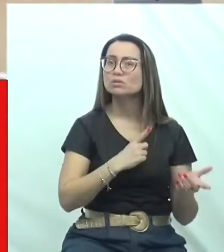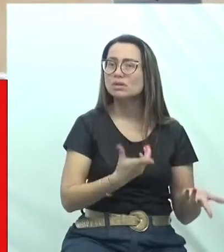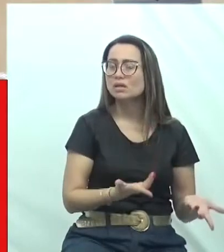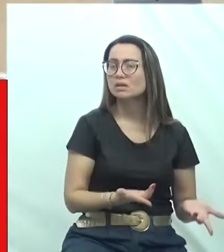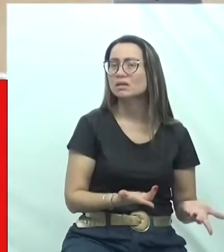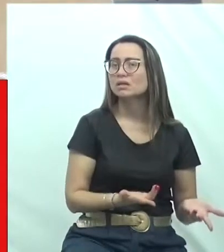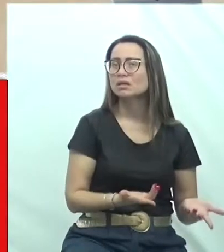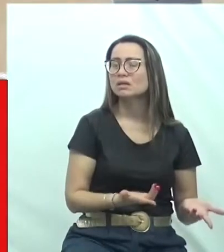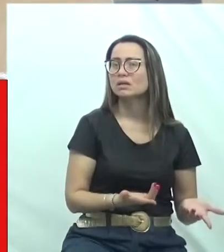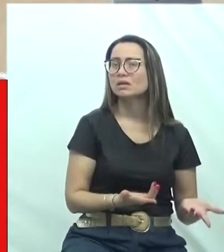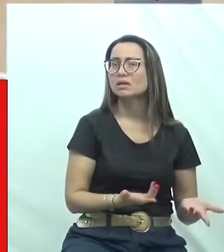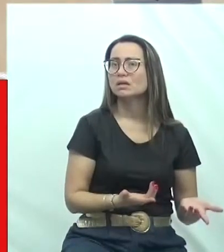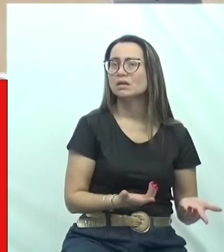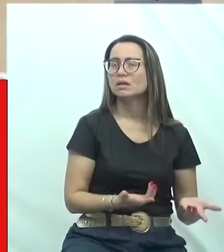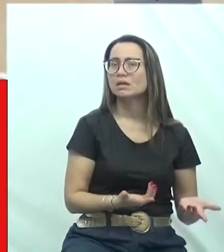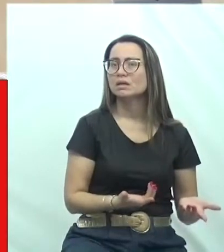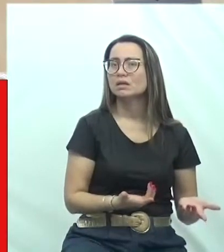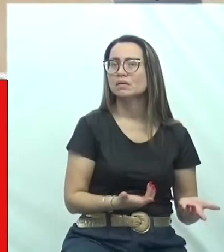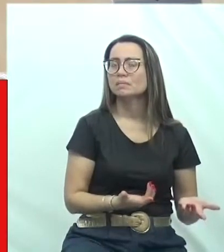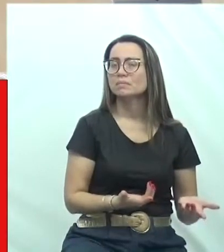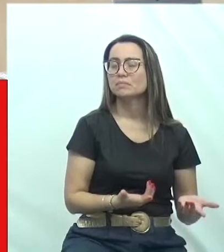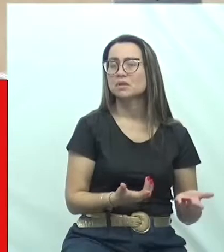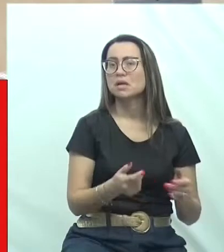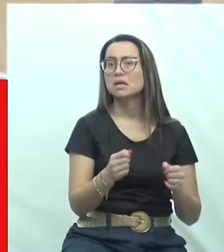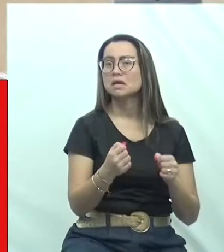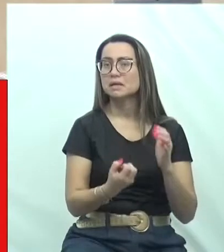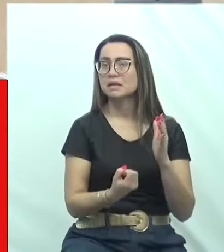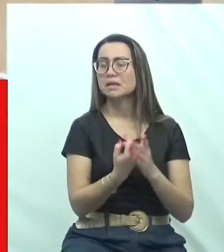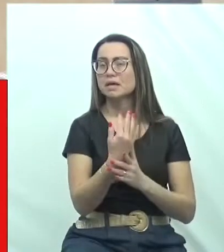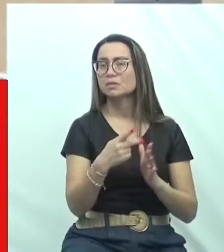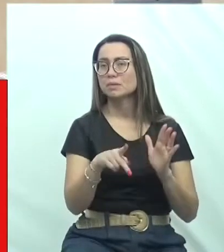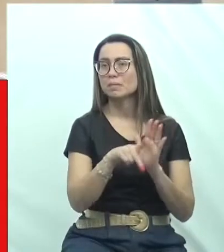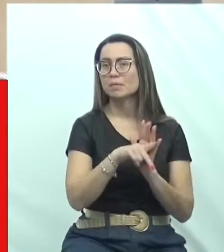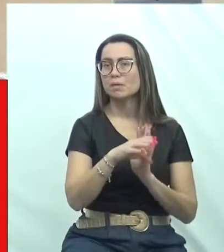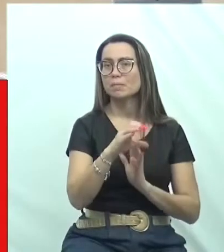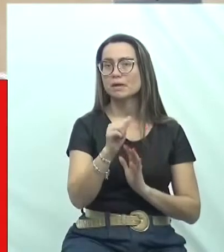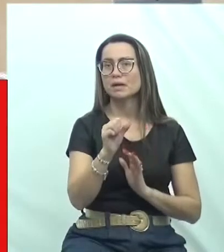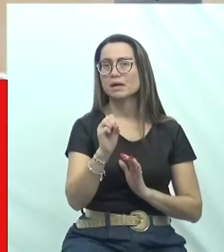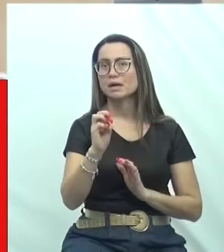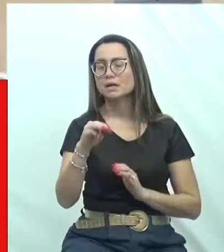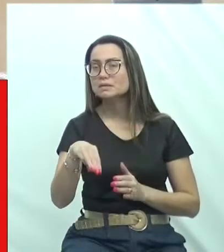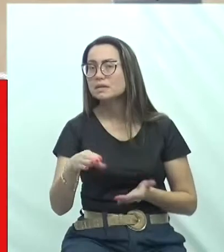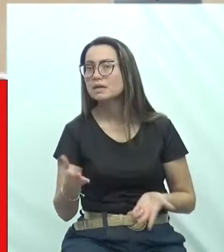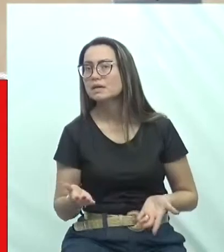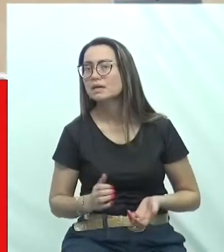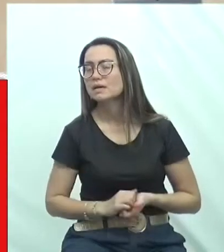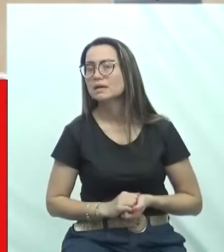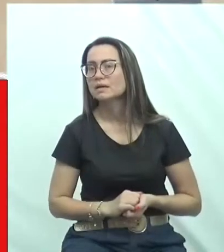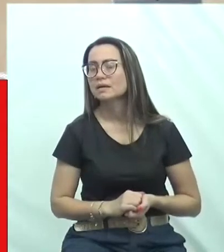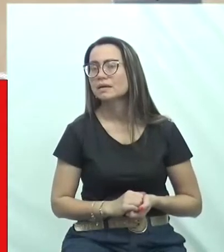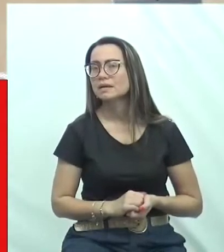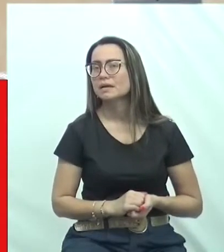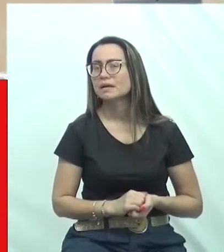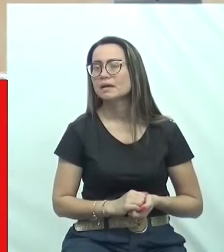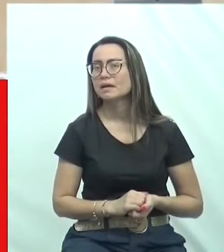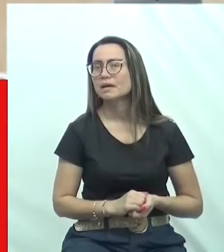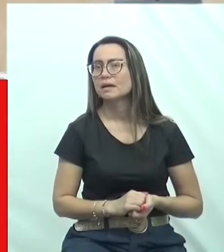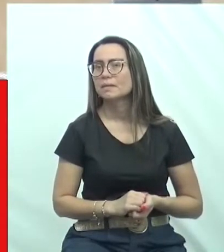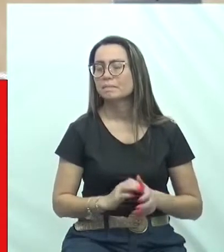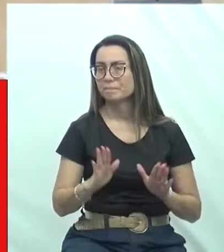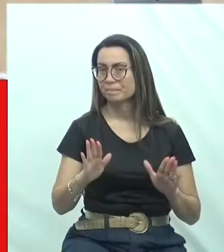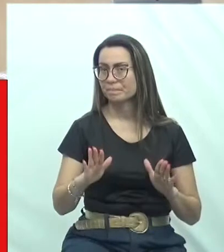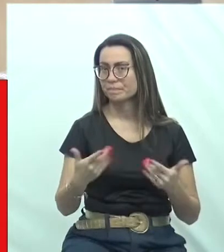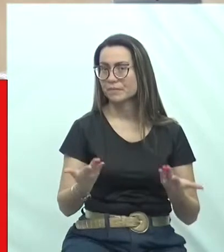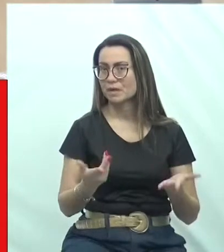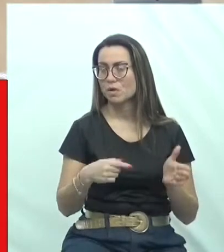não, e feito pela própria Casan. A instalação. Sim, a instalação. É. Então, assim, ó, a minha pergunta para vocês